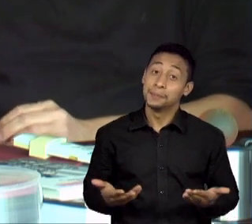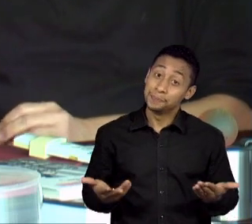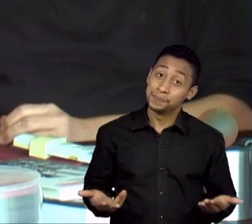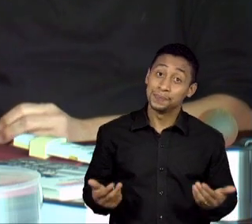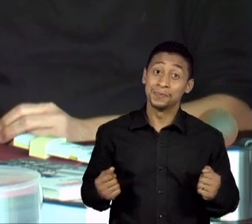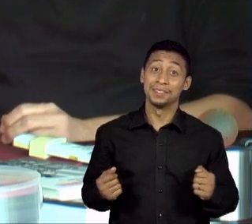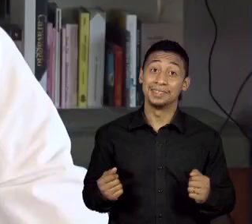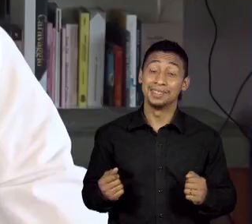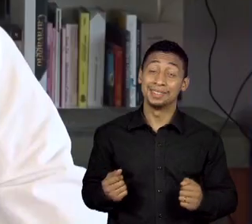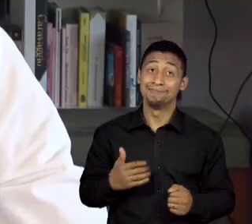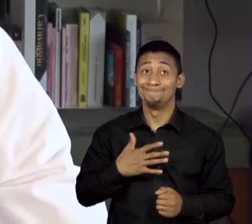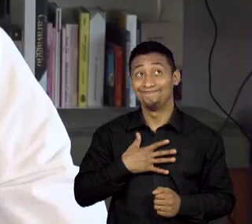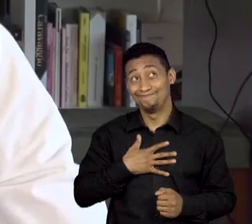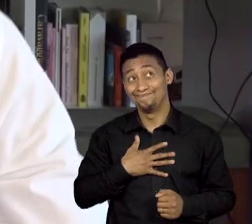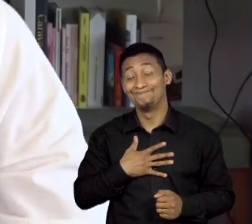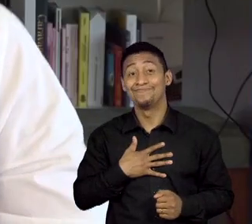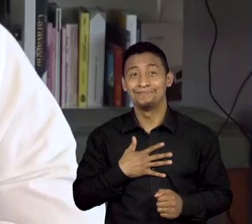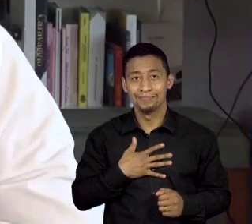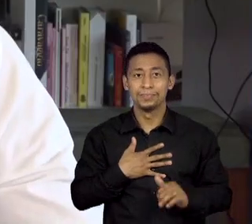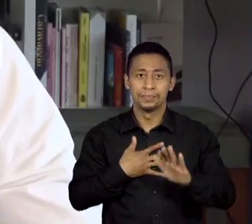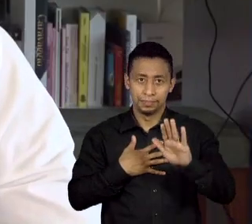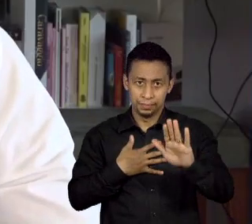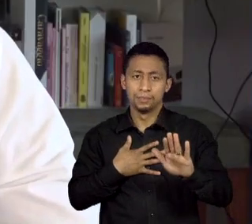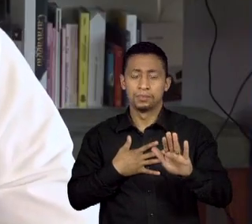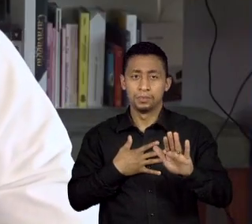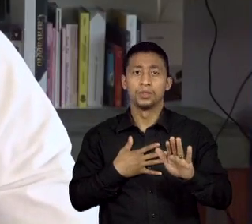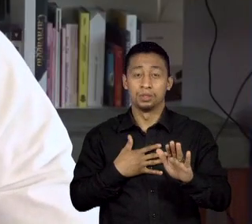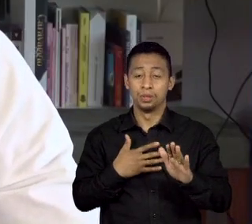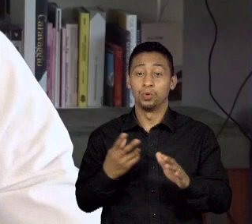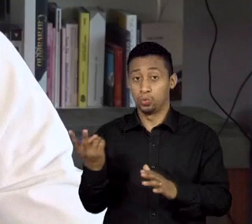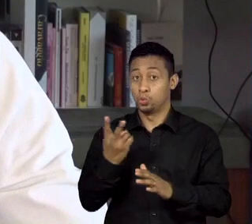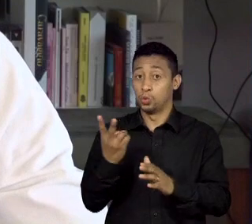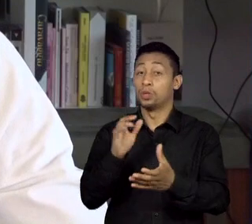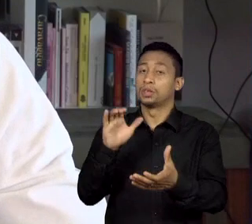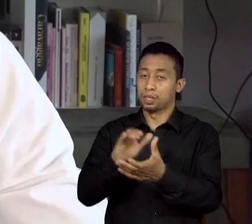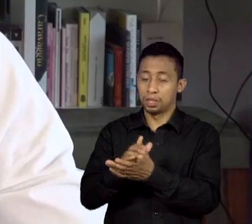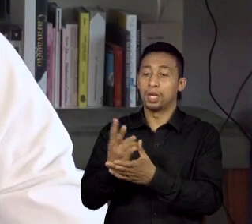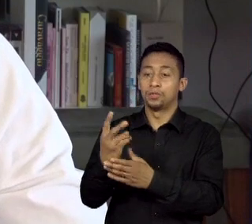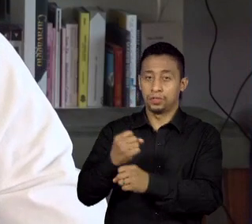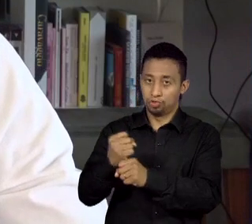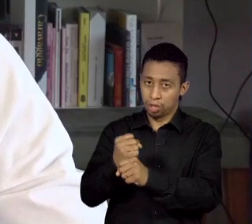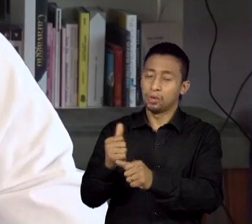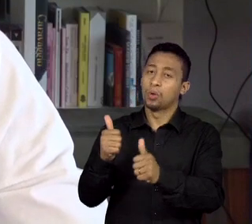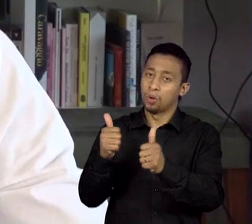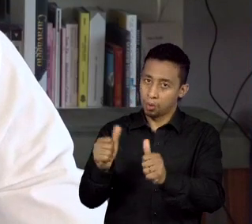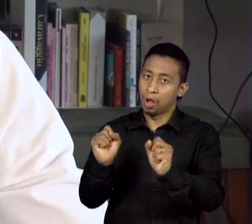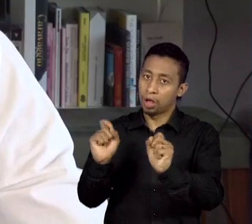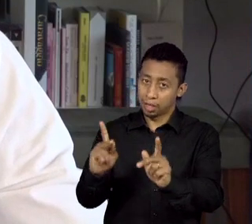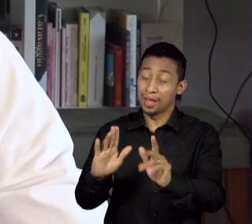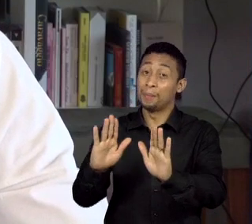Eu acho que bom, eles estão se separando, é preciso dizer, né? Talvez essa seja uma das razões.